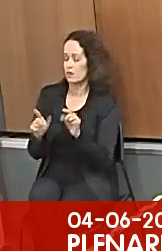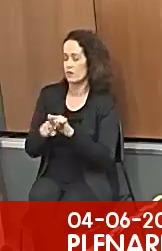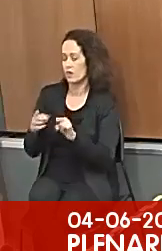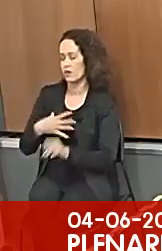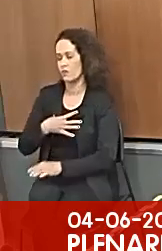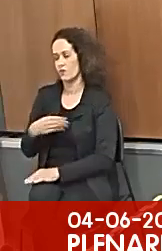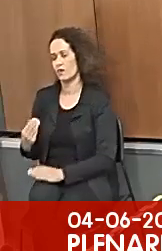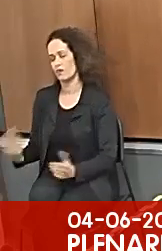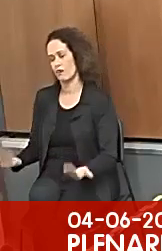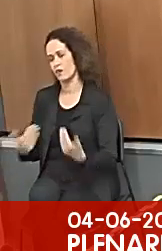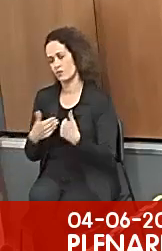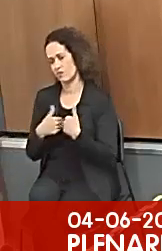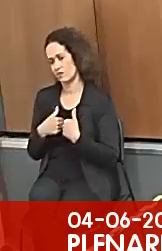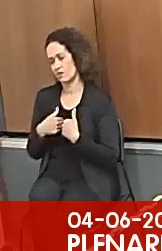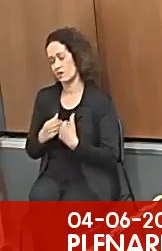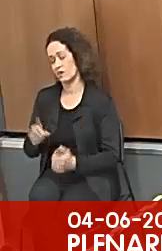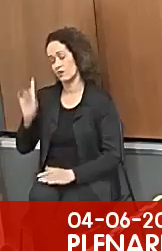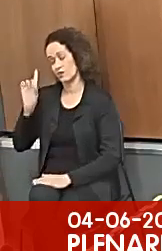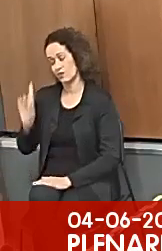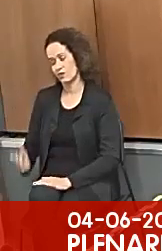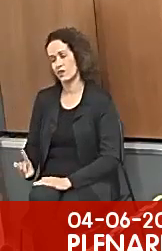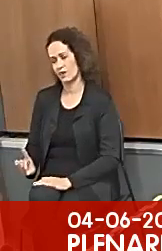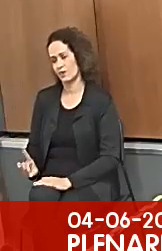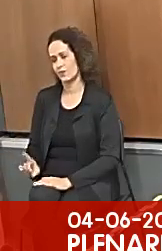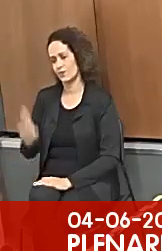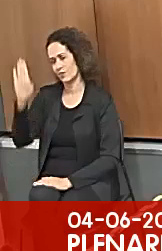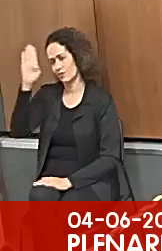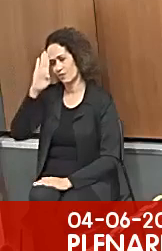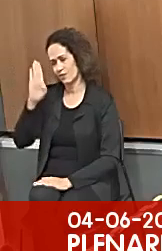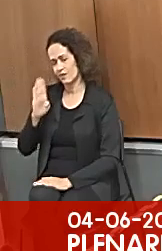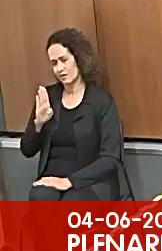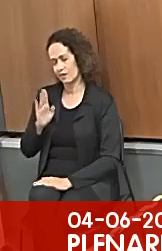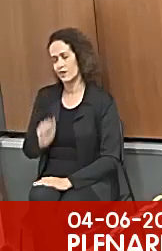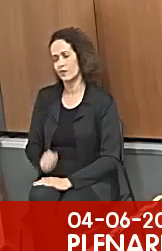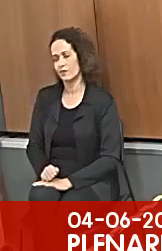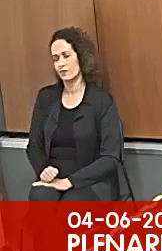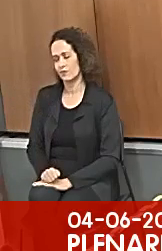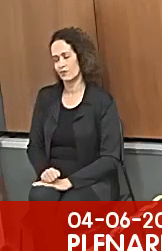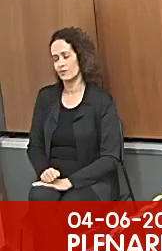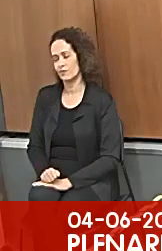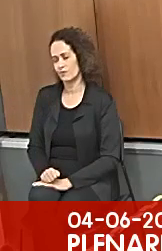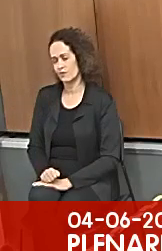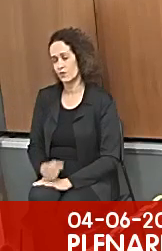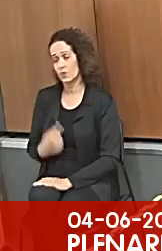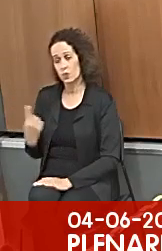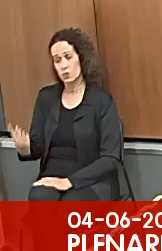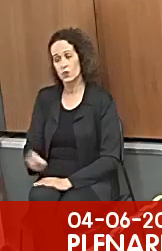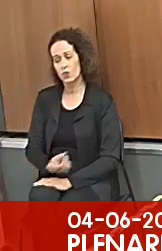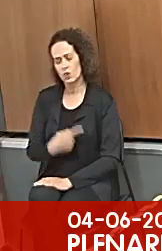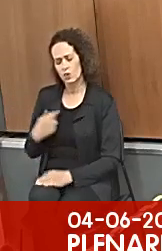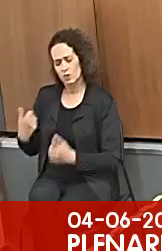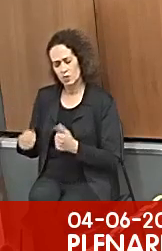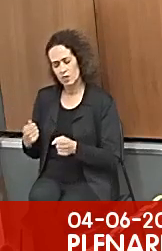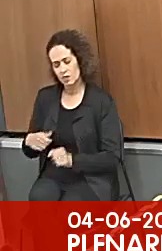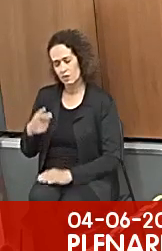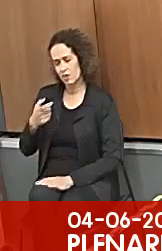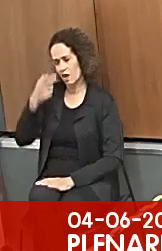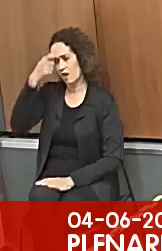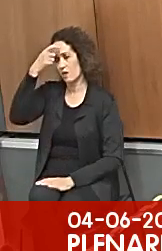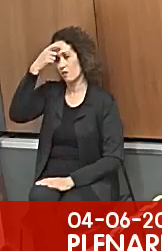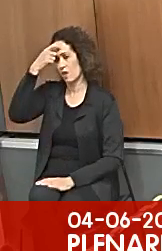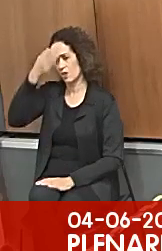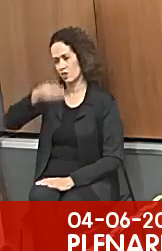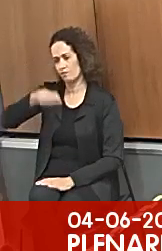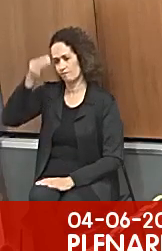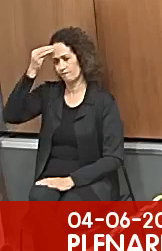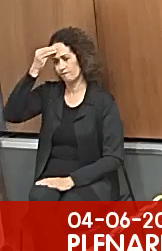autistas. São direitos de cidadãos brasileiros. São direitos. Nós temos que ter isso em mente. Nós não